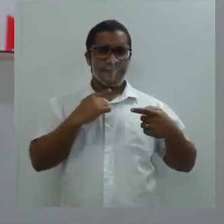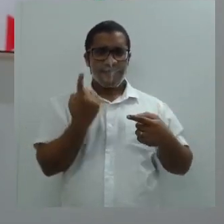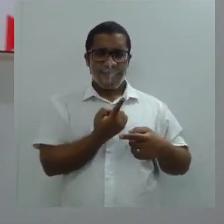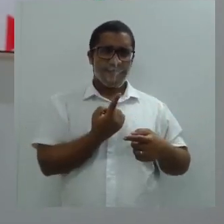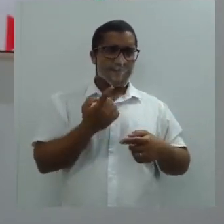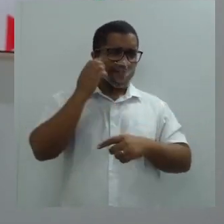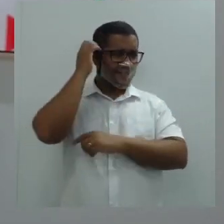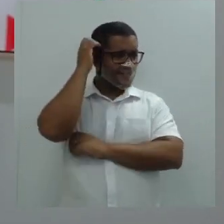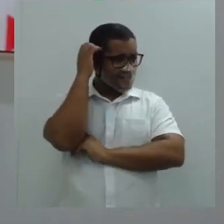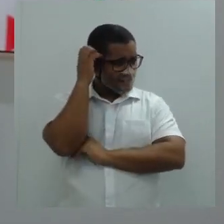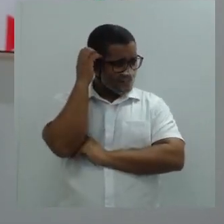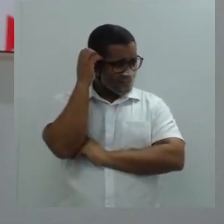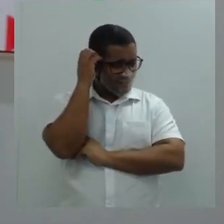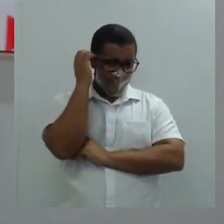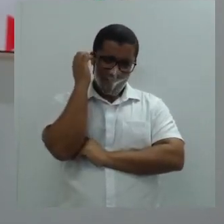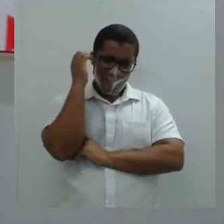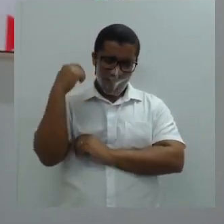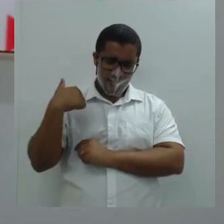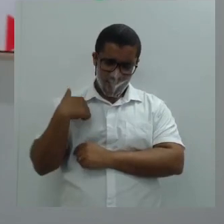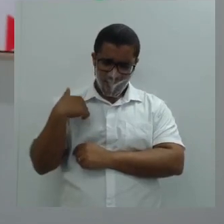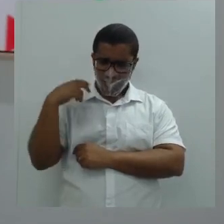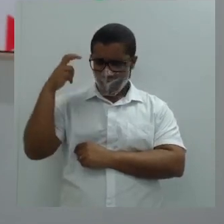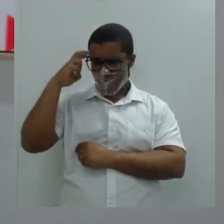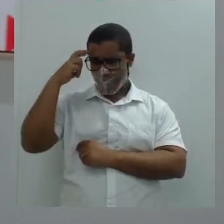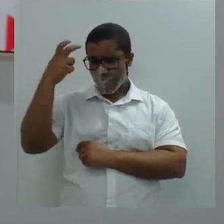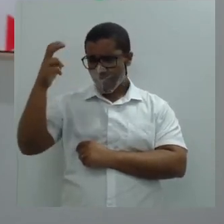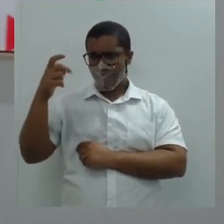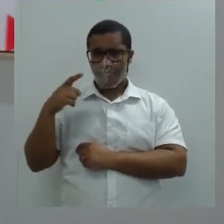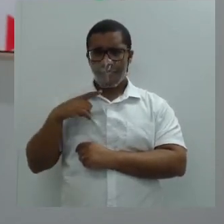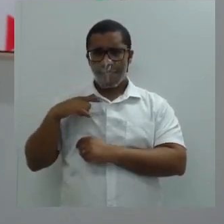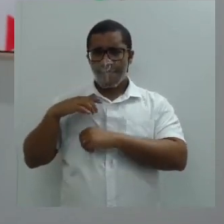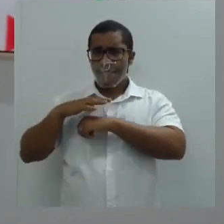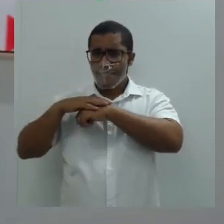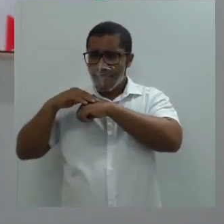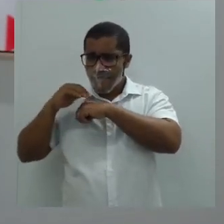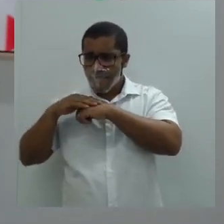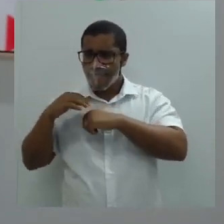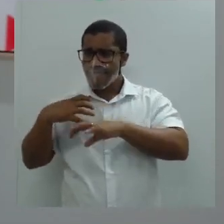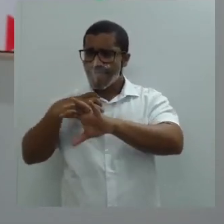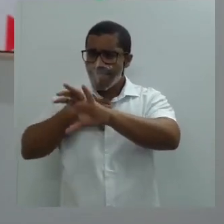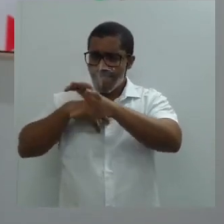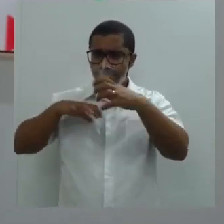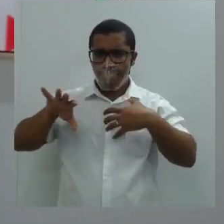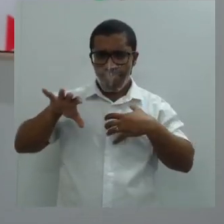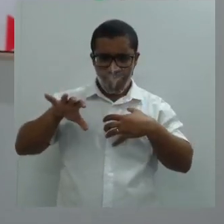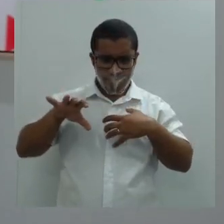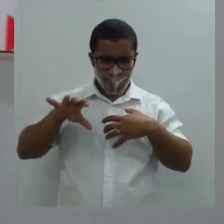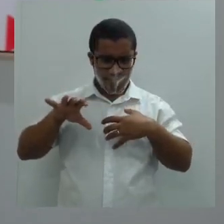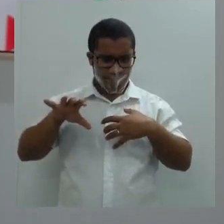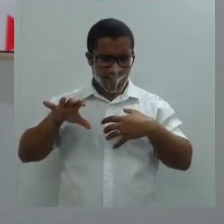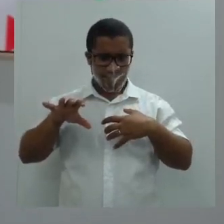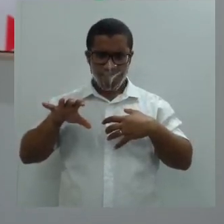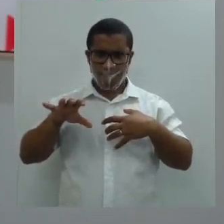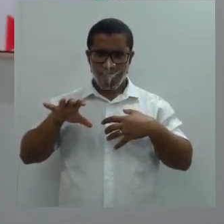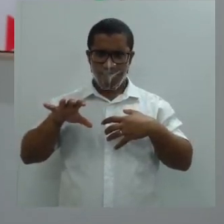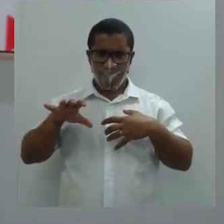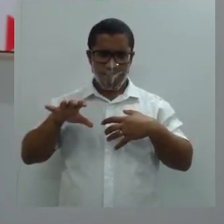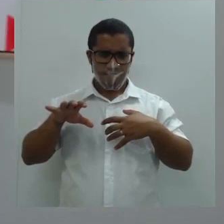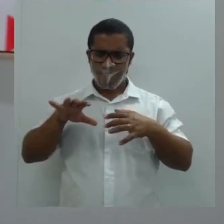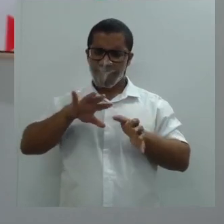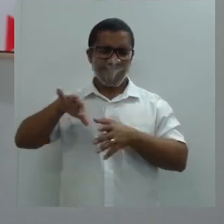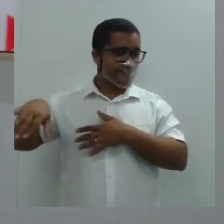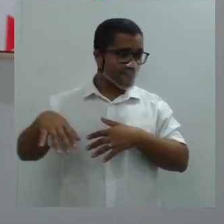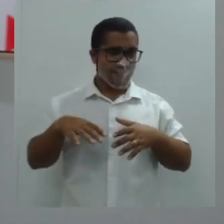gente tem, né, na nossa cultura, nossa questão da afetividade, né? Então temos que ter o equilíbrio,